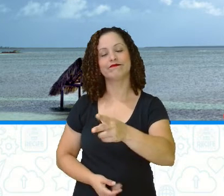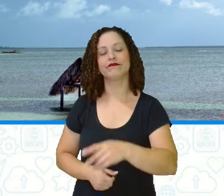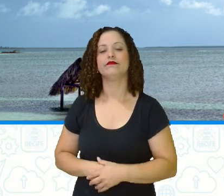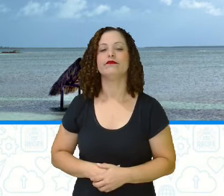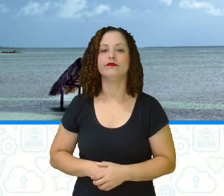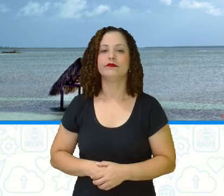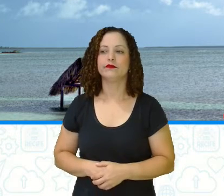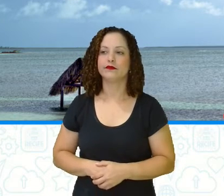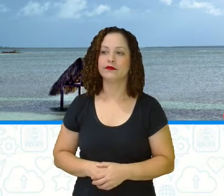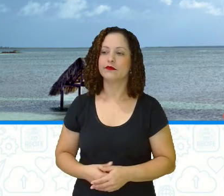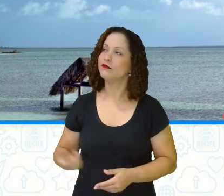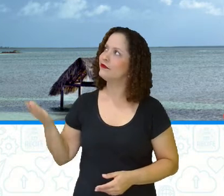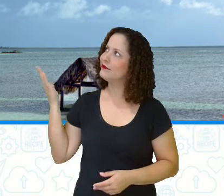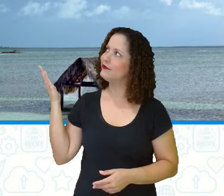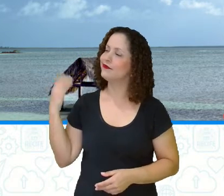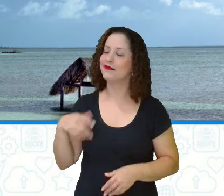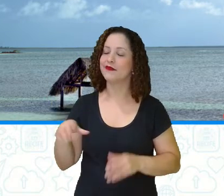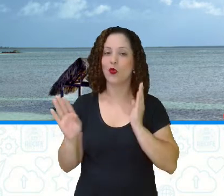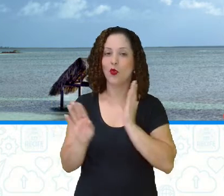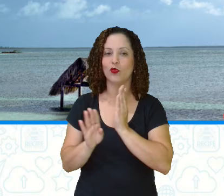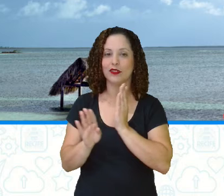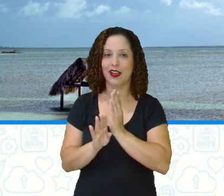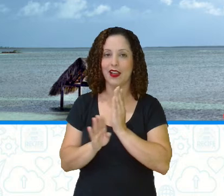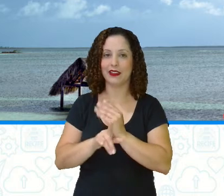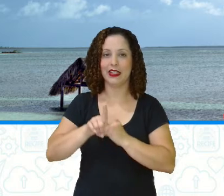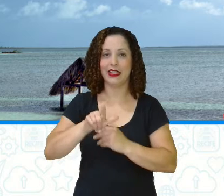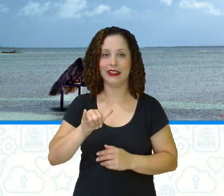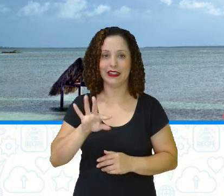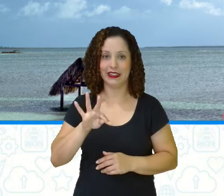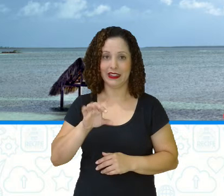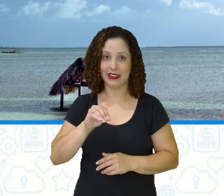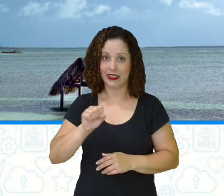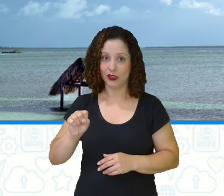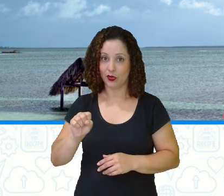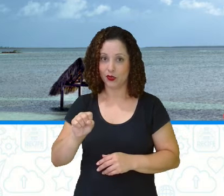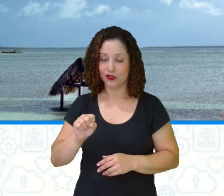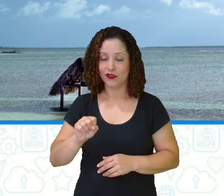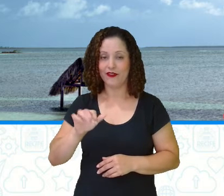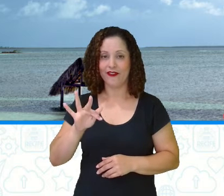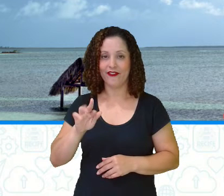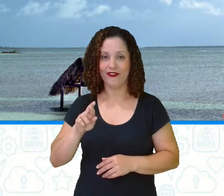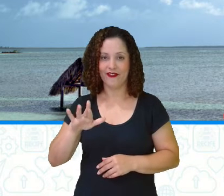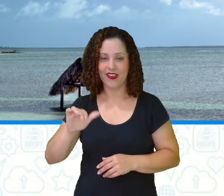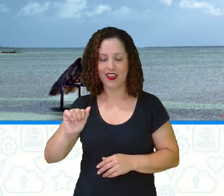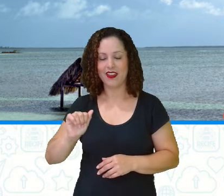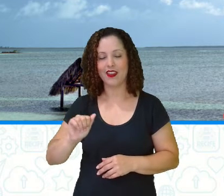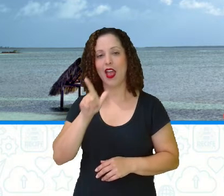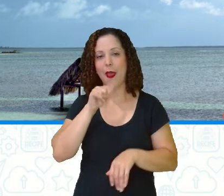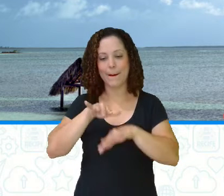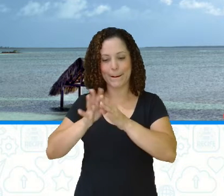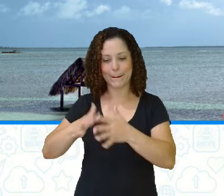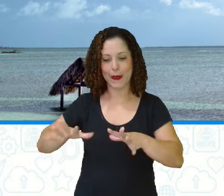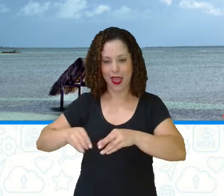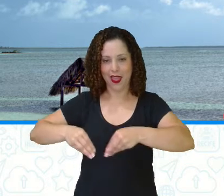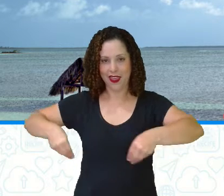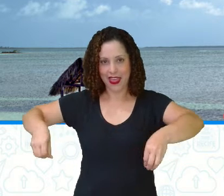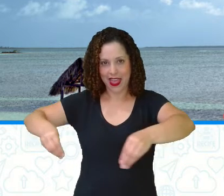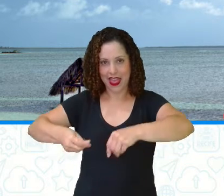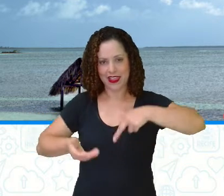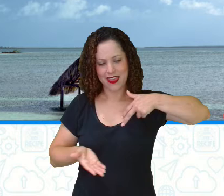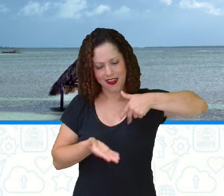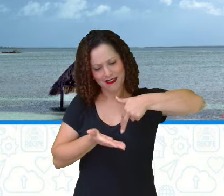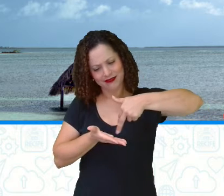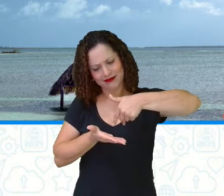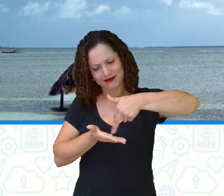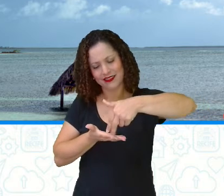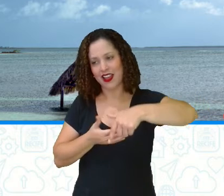Aí eu vou encontrar a litosfera, quando eu penso aí no mar, eu vou encontrar a litosfera, que está ali a areia, onde vocês estão vendo aí, vocês